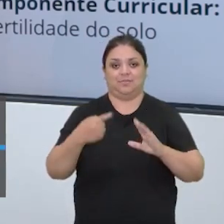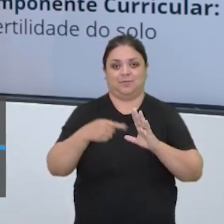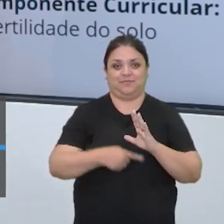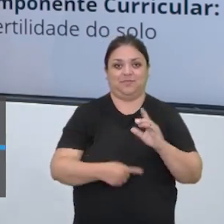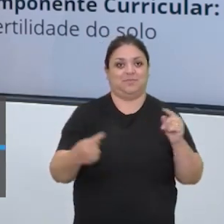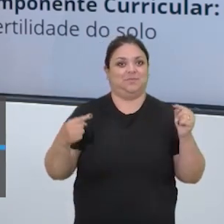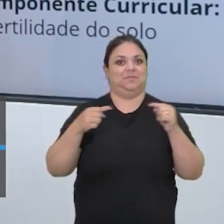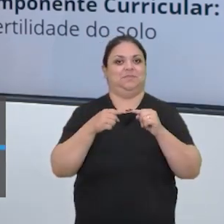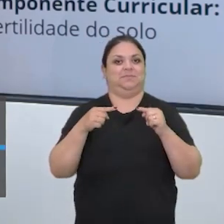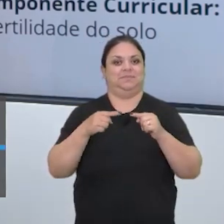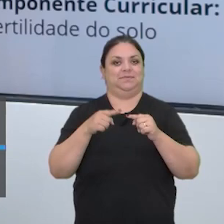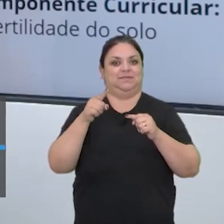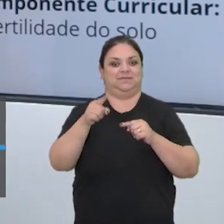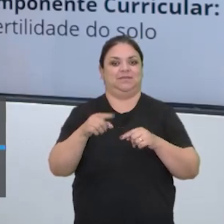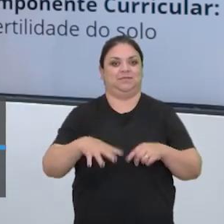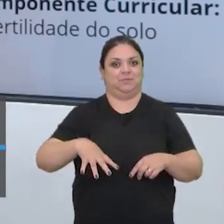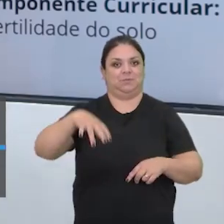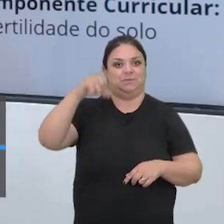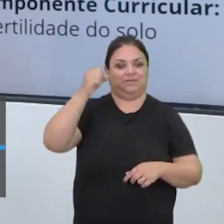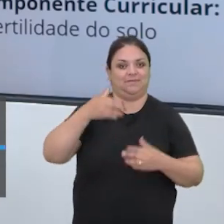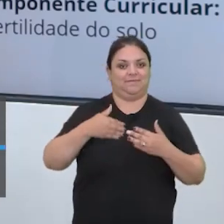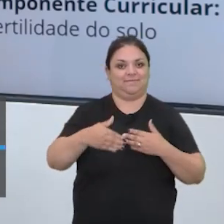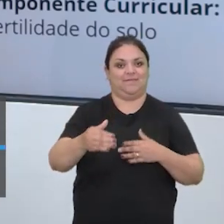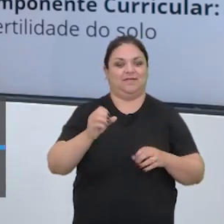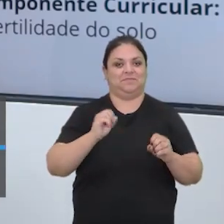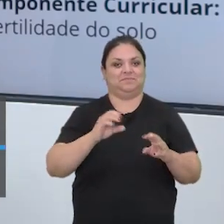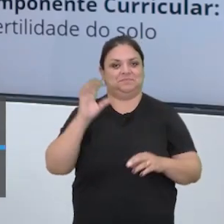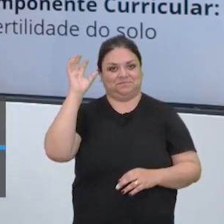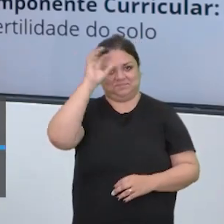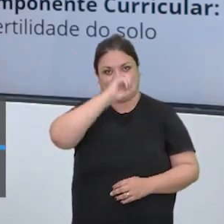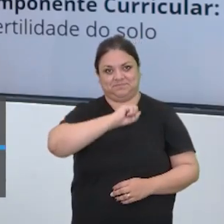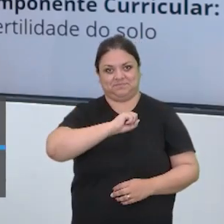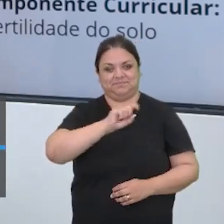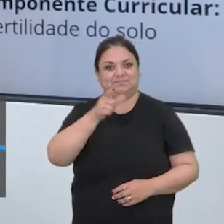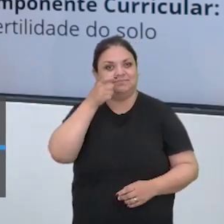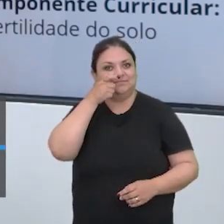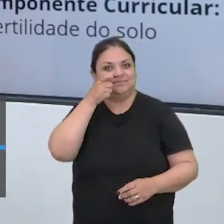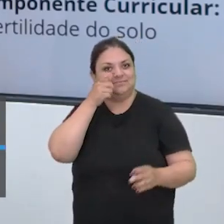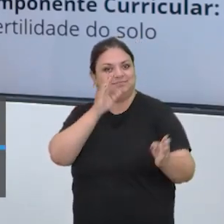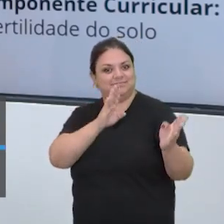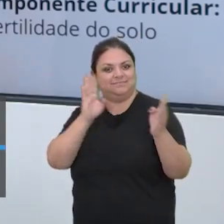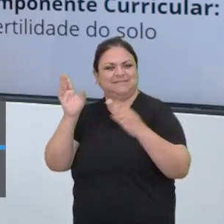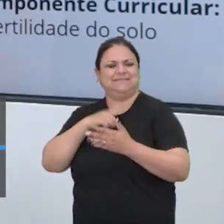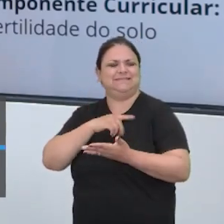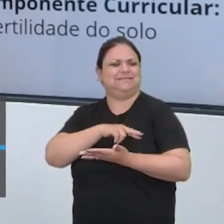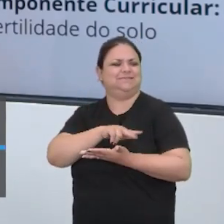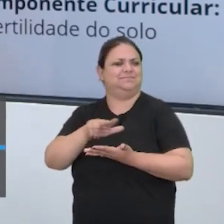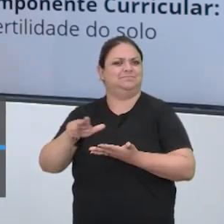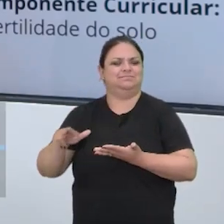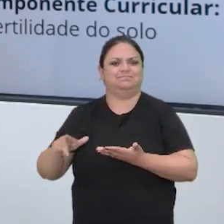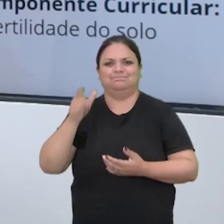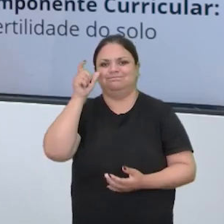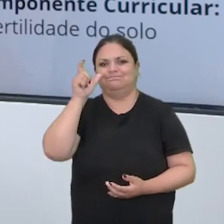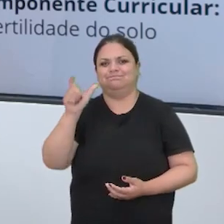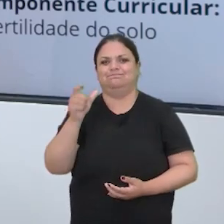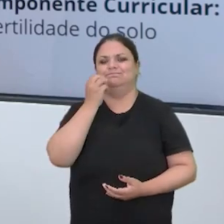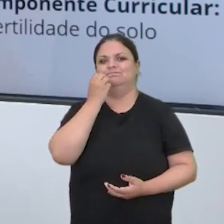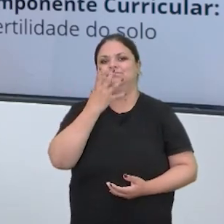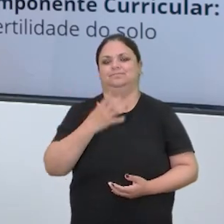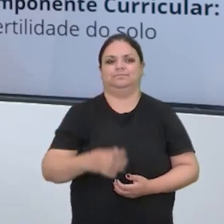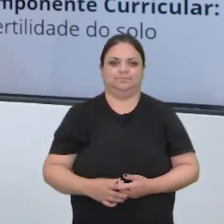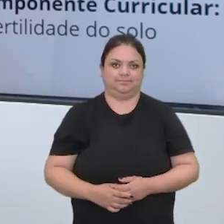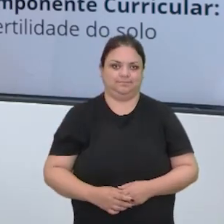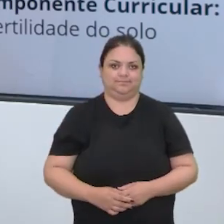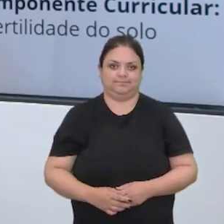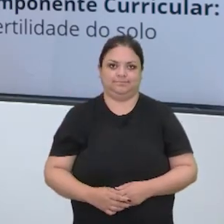que também vai subir para lá, tá certo? Para o nosso canal, para vocês assistirem lá. Tem bastante coisa interessante, beleza?